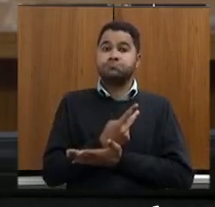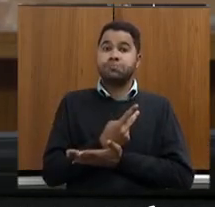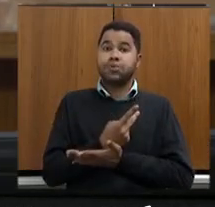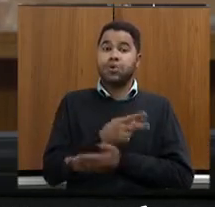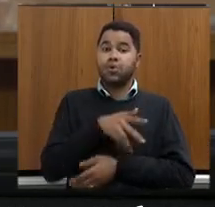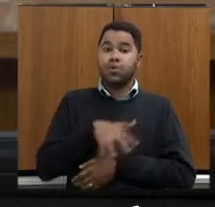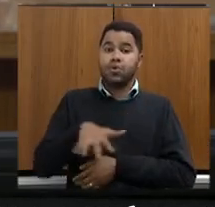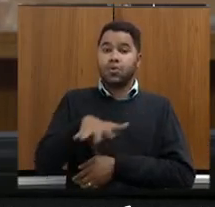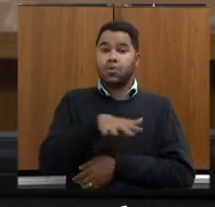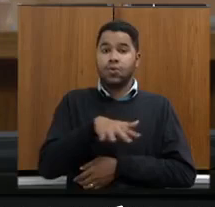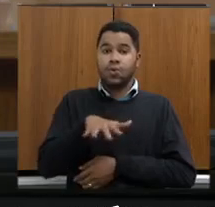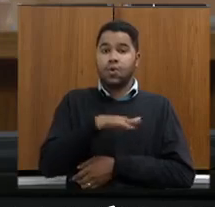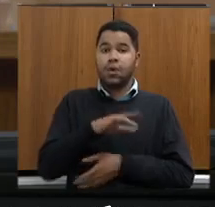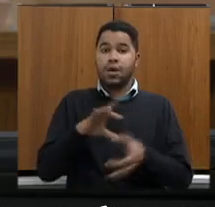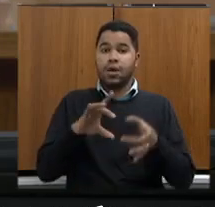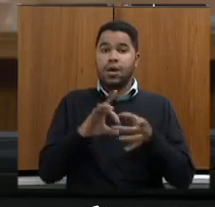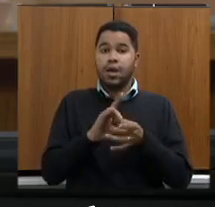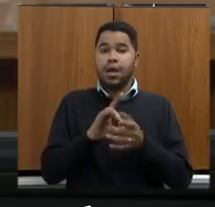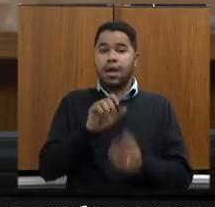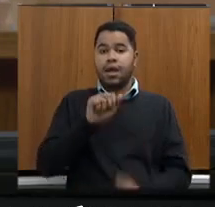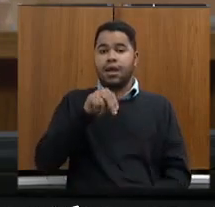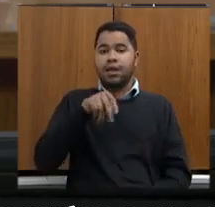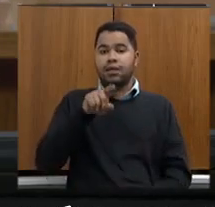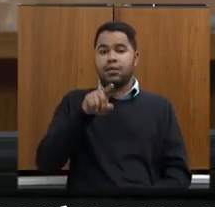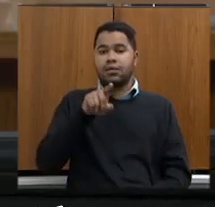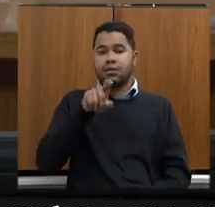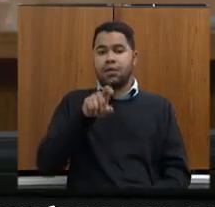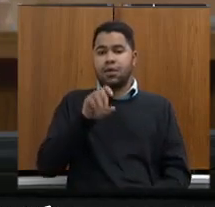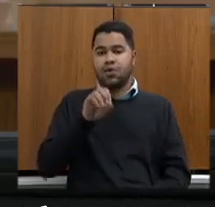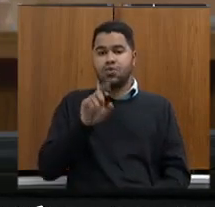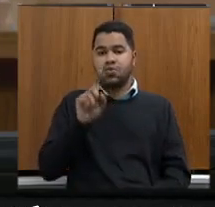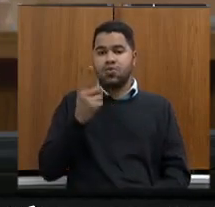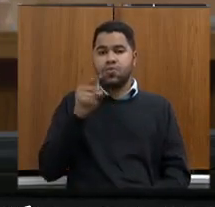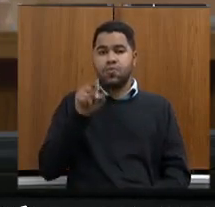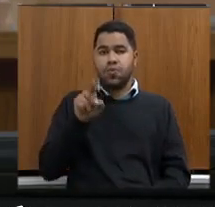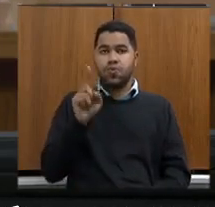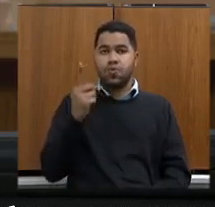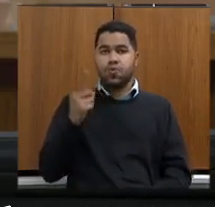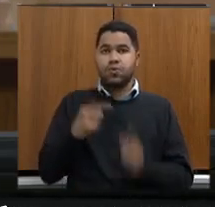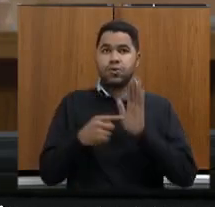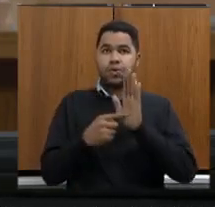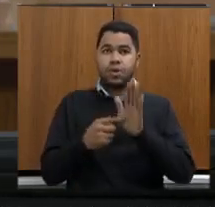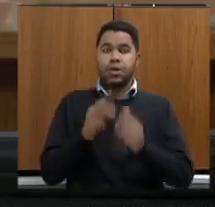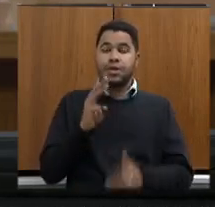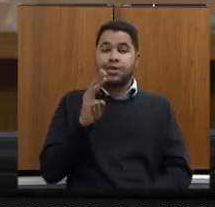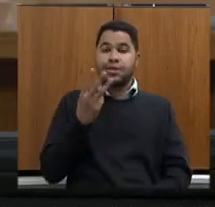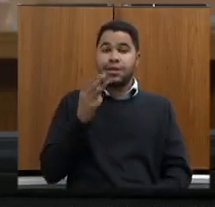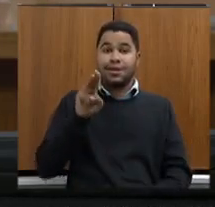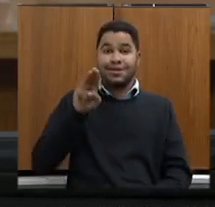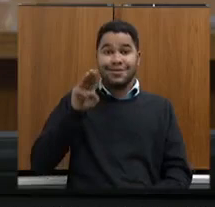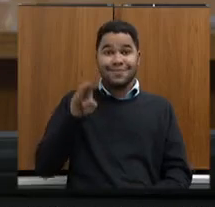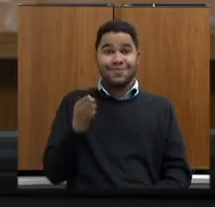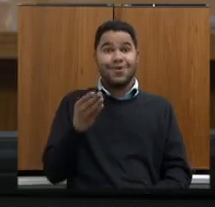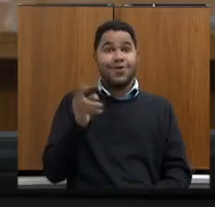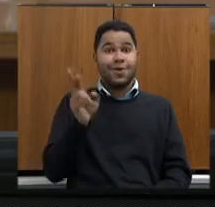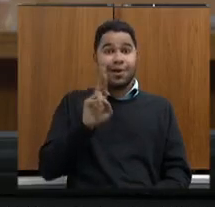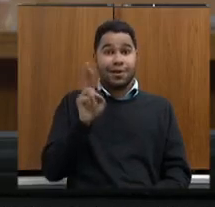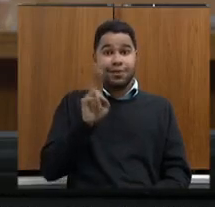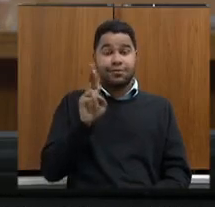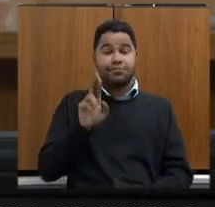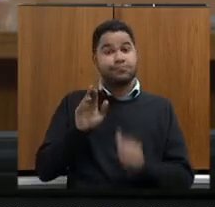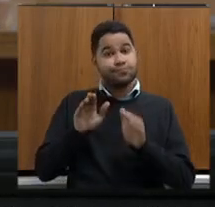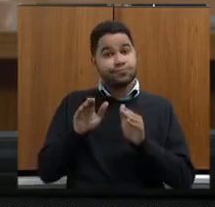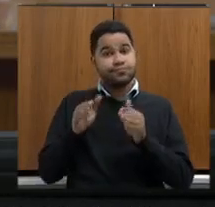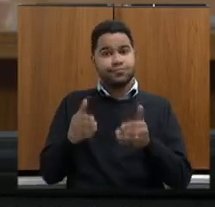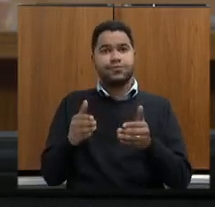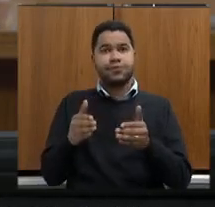especial no âmbito do anexo 1.1 essa anexo 1. 1 é o anexo que prever 3 bilhões de reais a serem